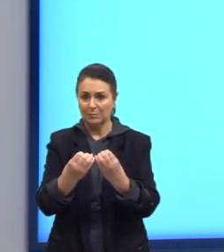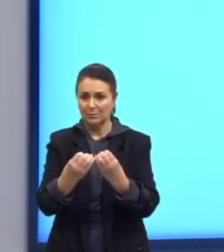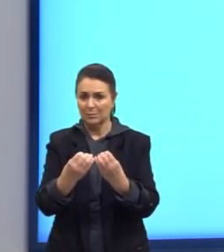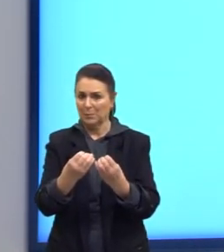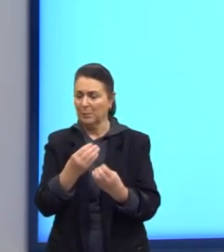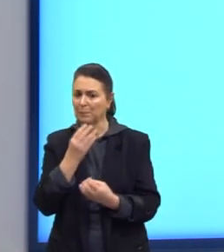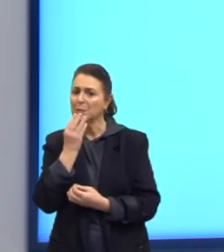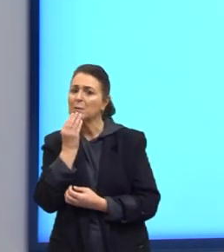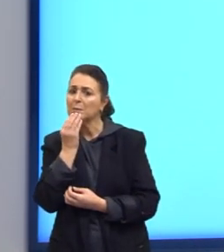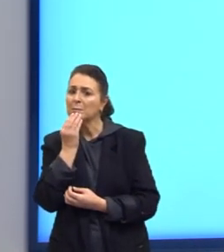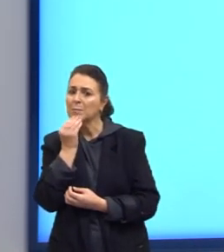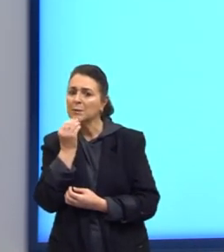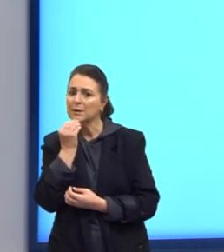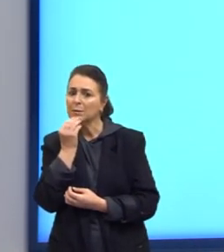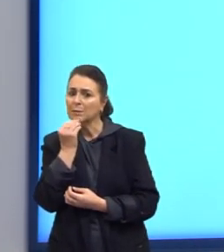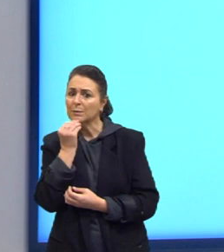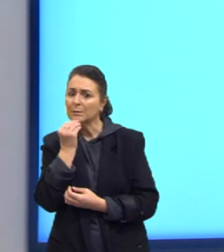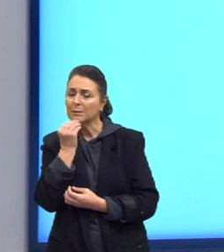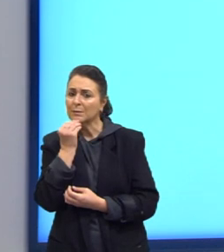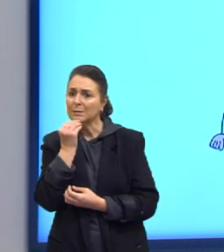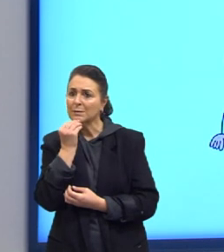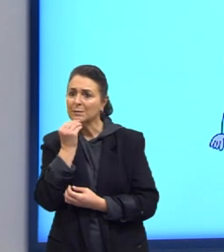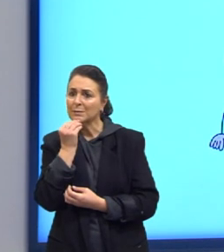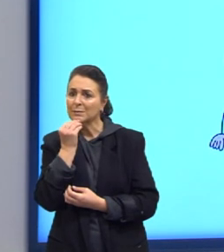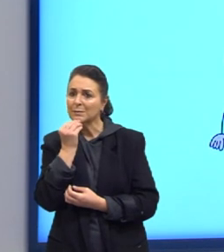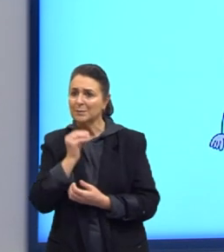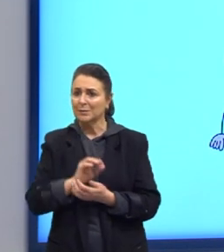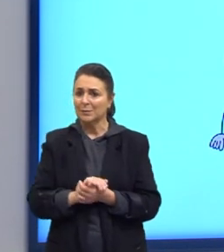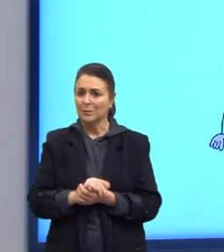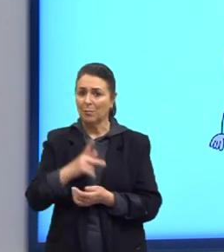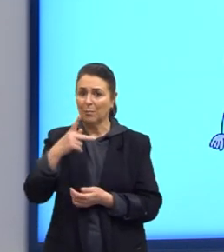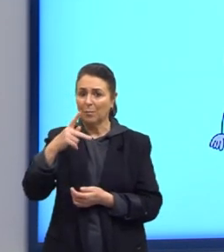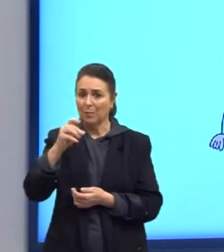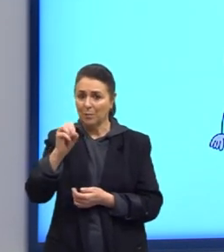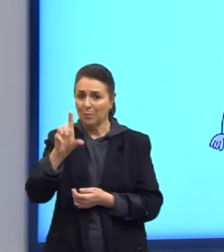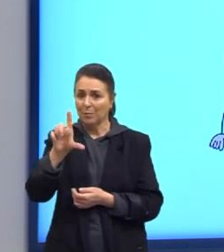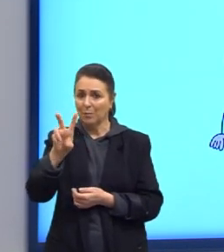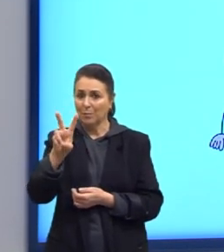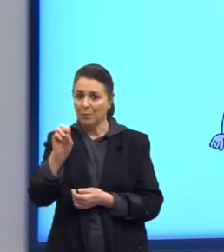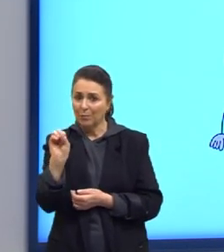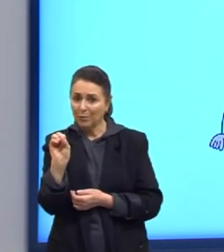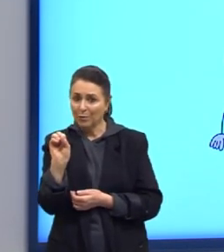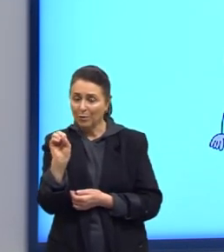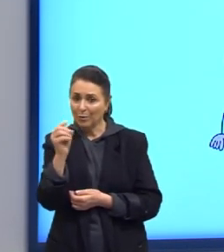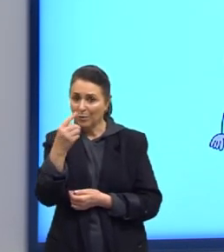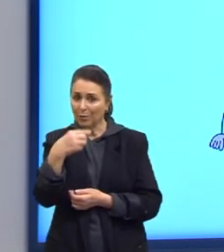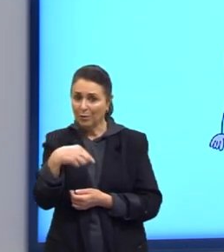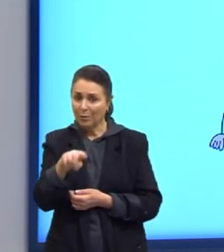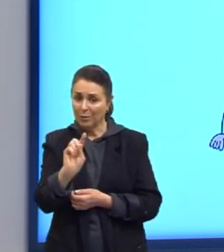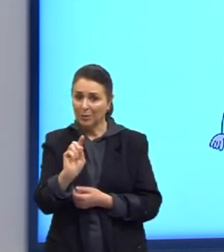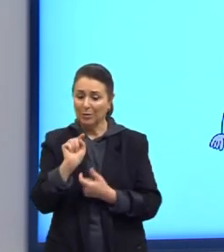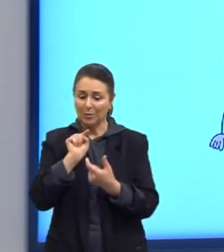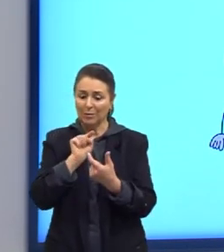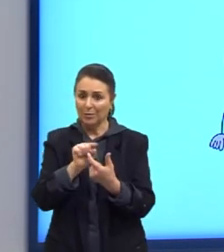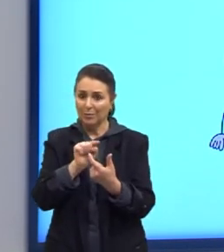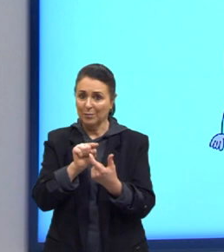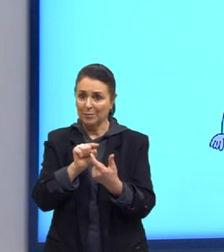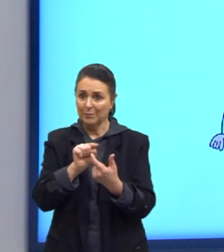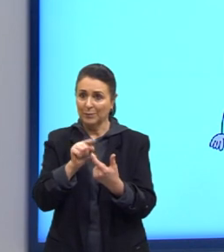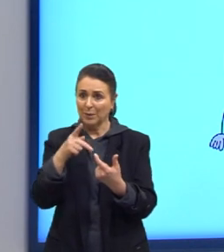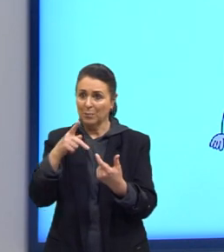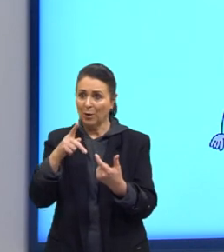mido ninho Oi Poli vô poivo é